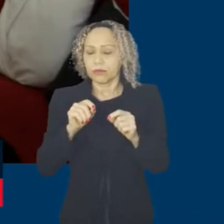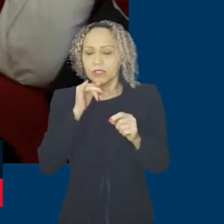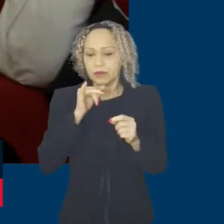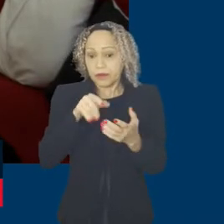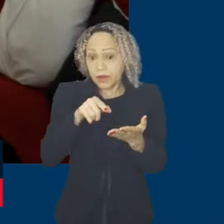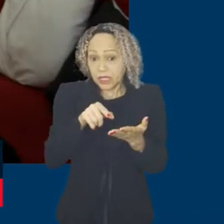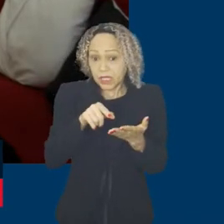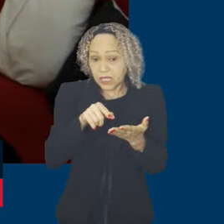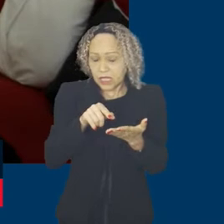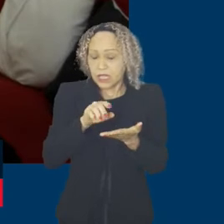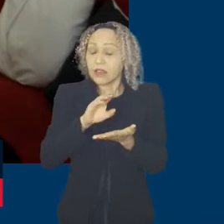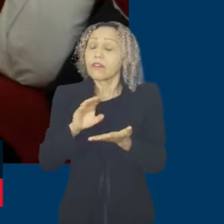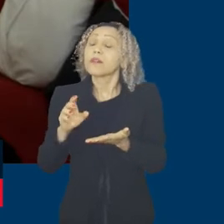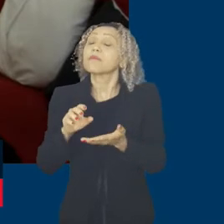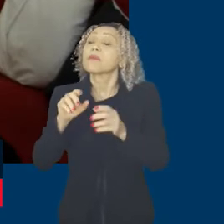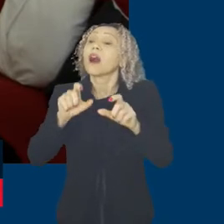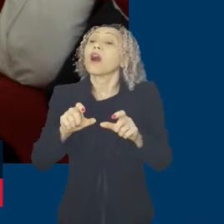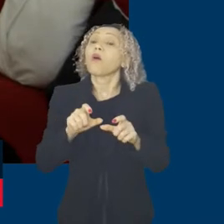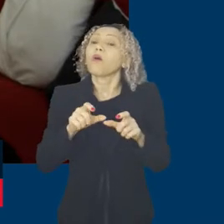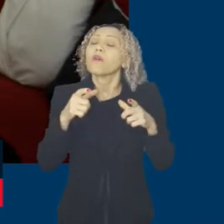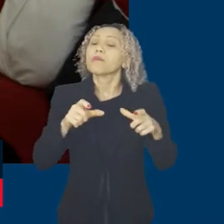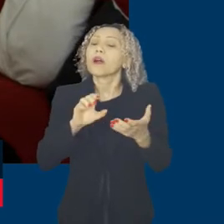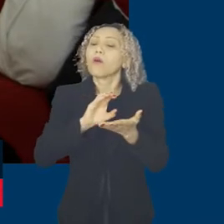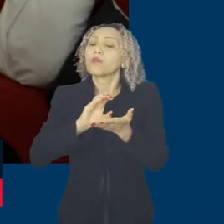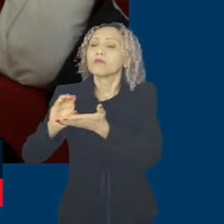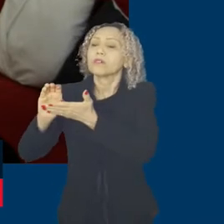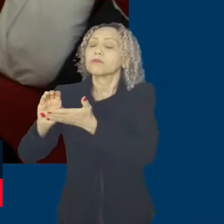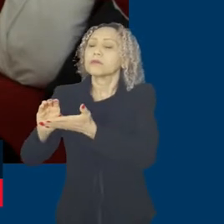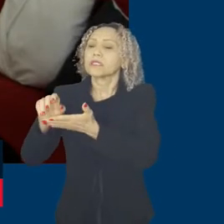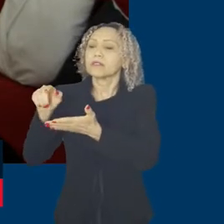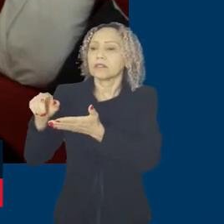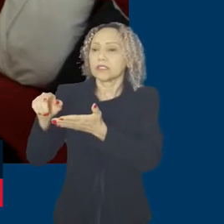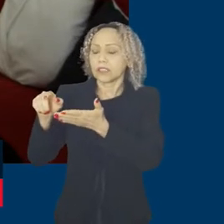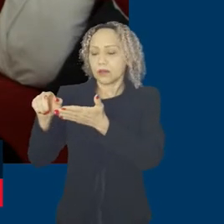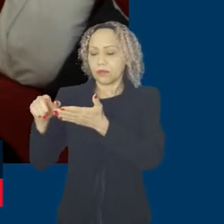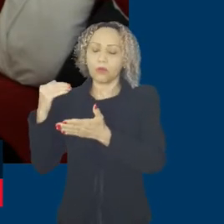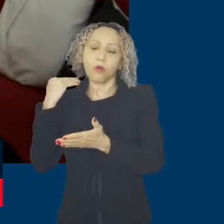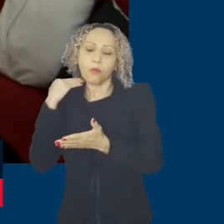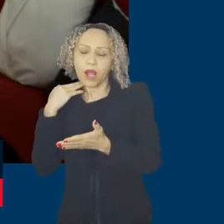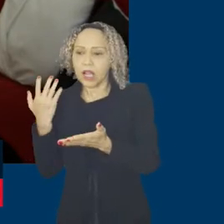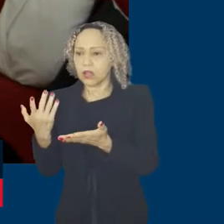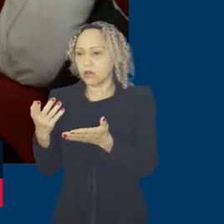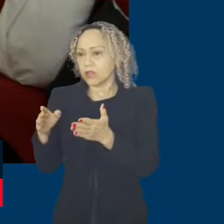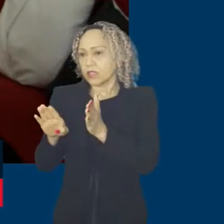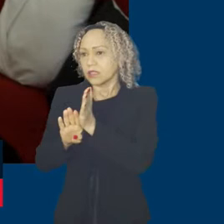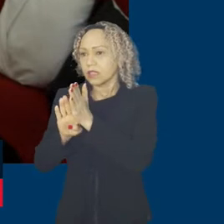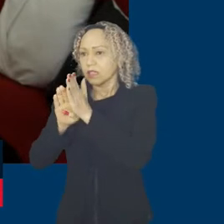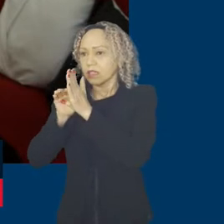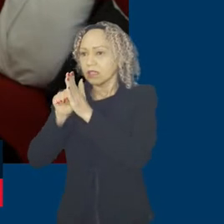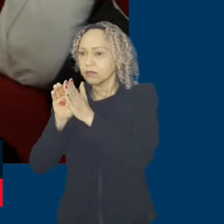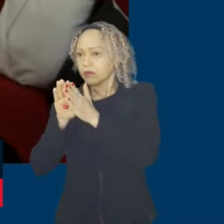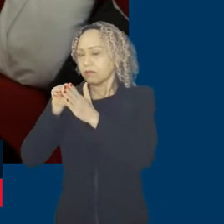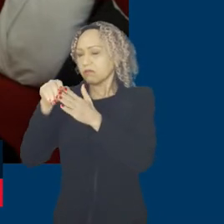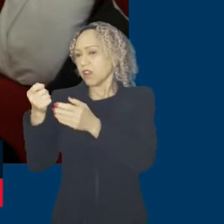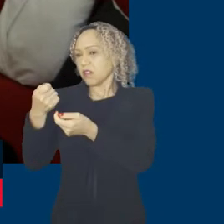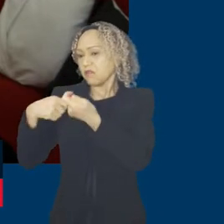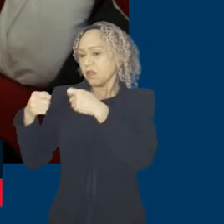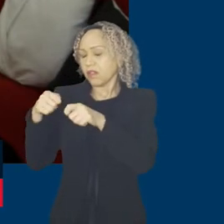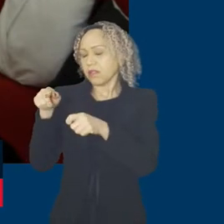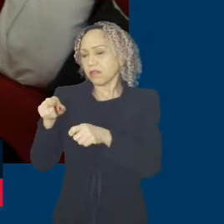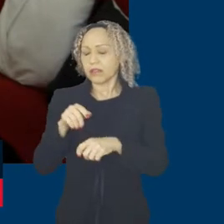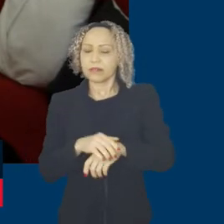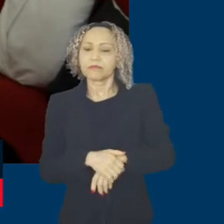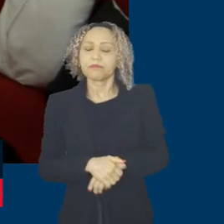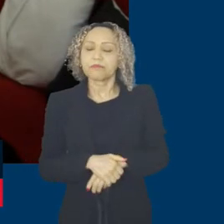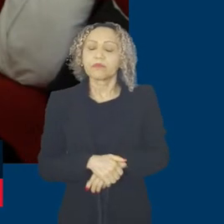pagamento desses títulos. E quem são? Os bancos, investidores no mercado financeiro. Isso só foi possível graças à PEC emergencial,